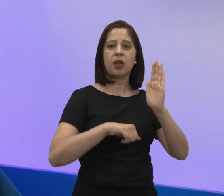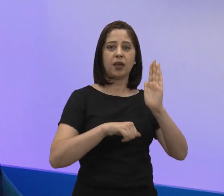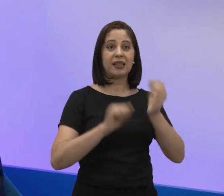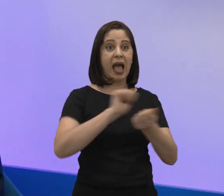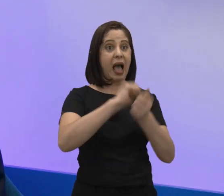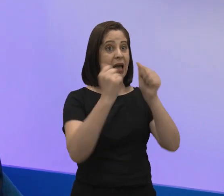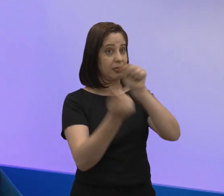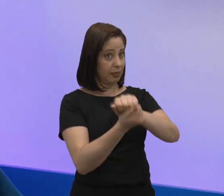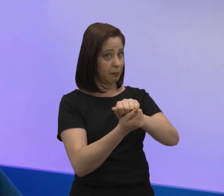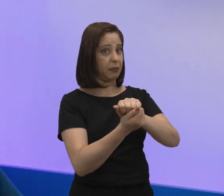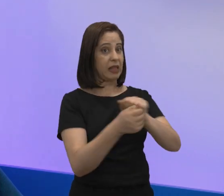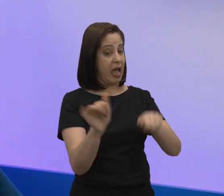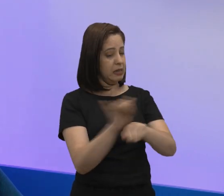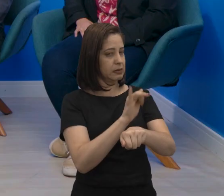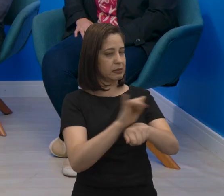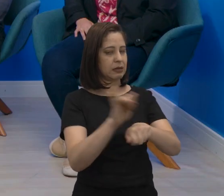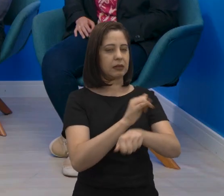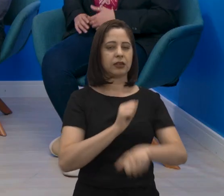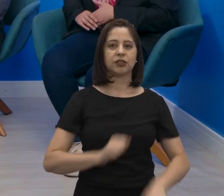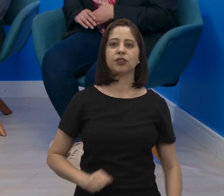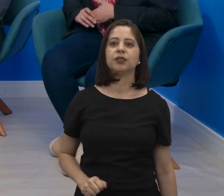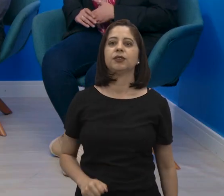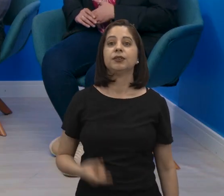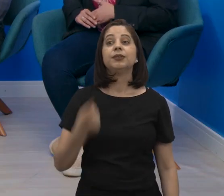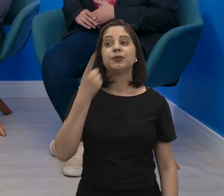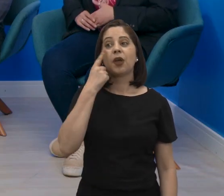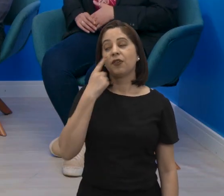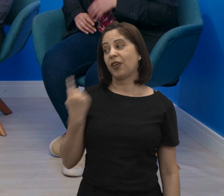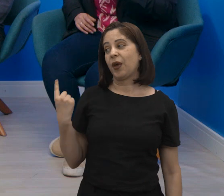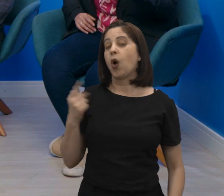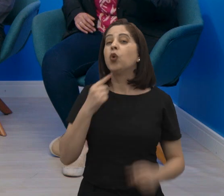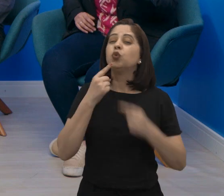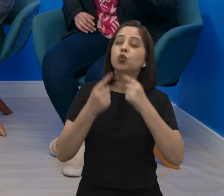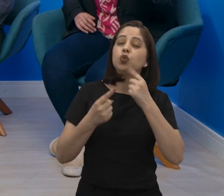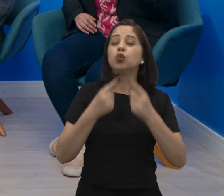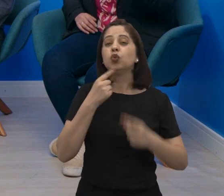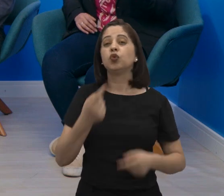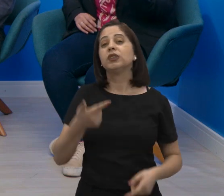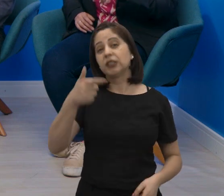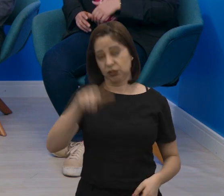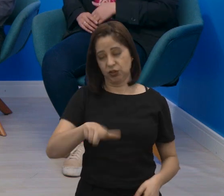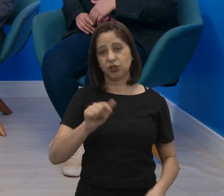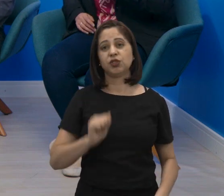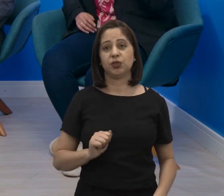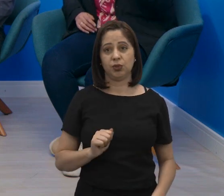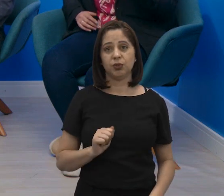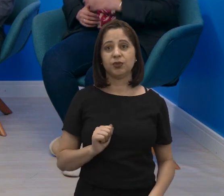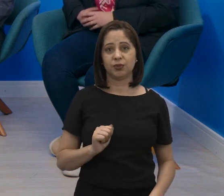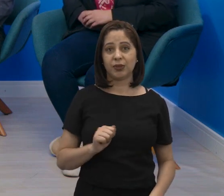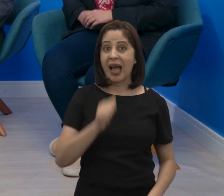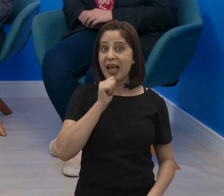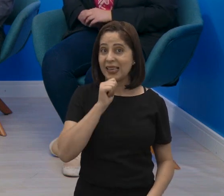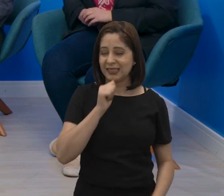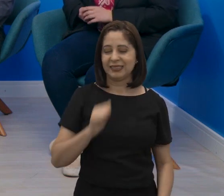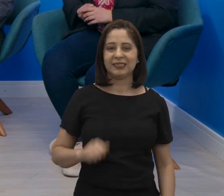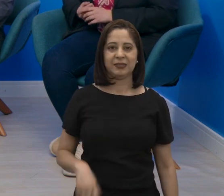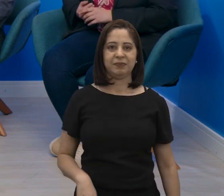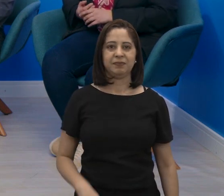essa nova realidade que nós temos. Vamos ver mais uma pergunta? Vamos conferir o que os eleitores têm mais de dúvida para